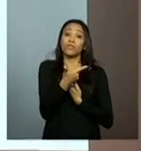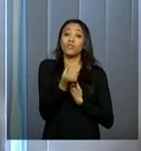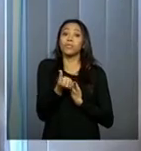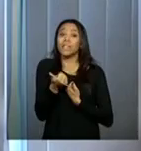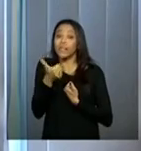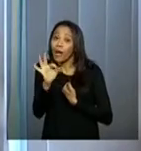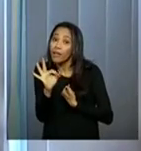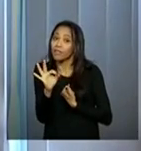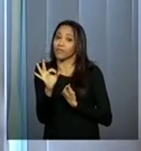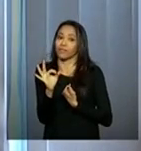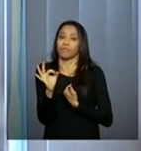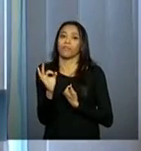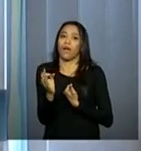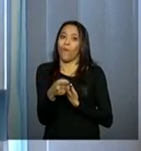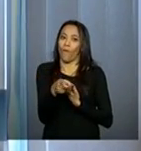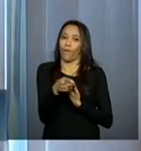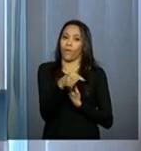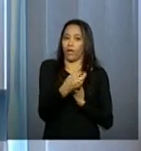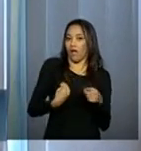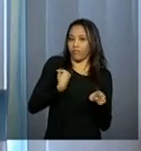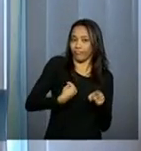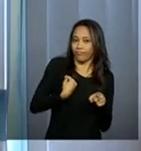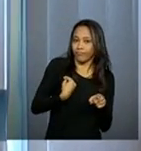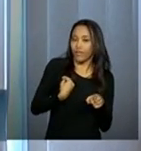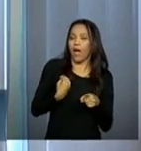Mas podemos ver também que